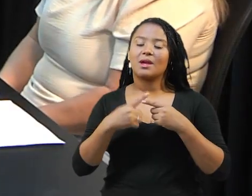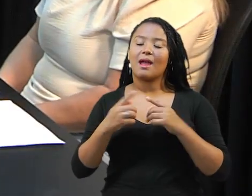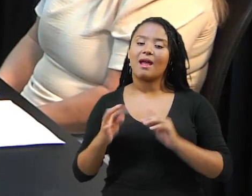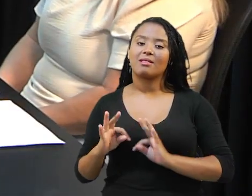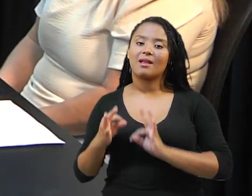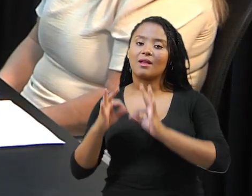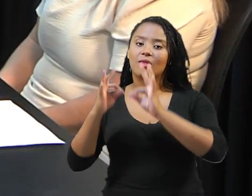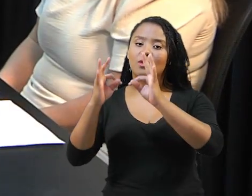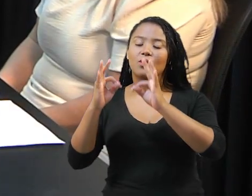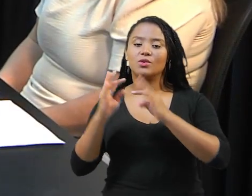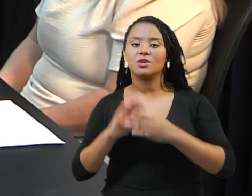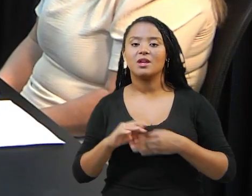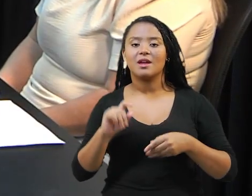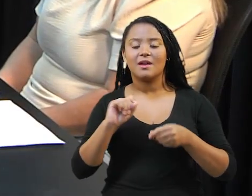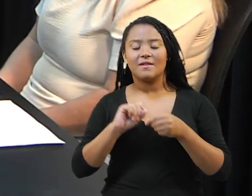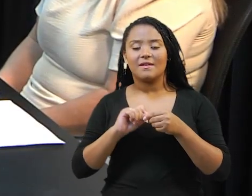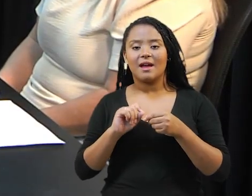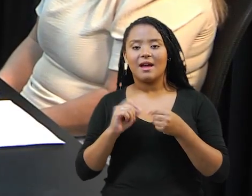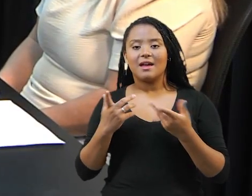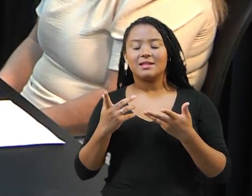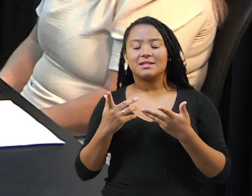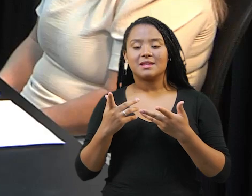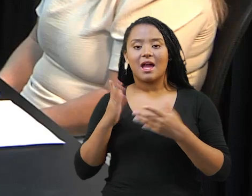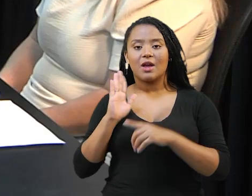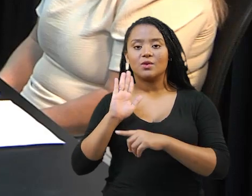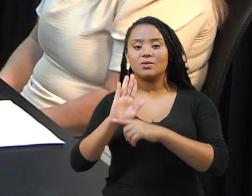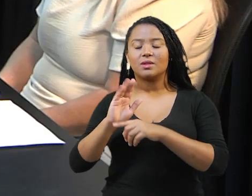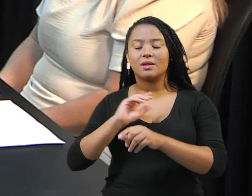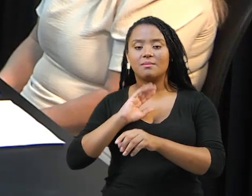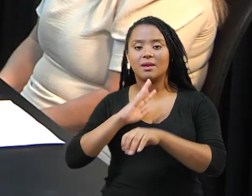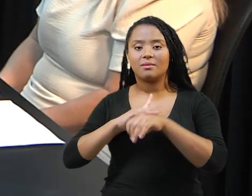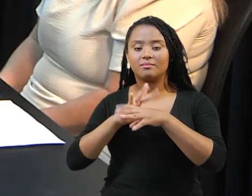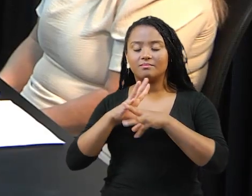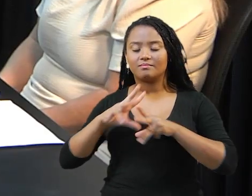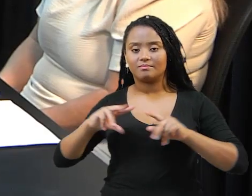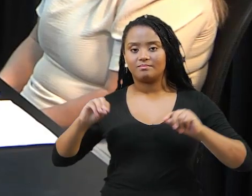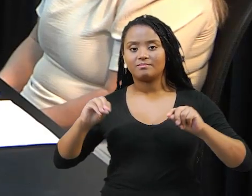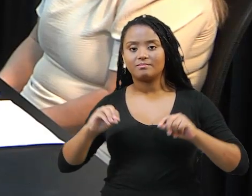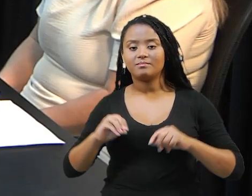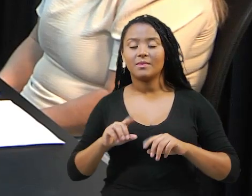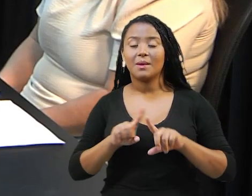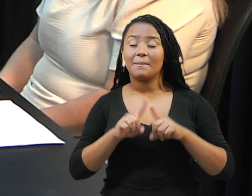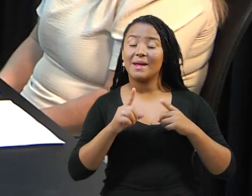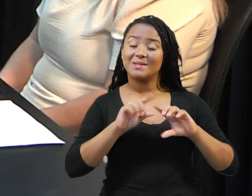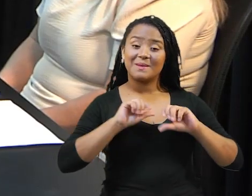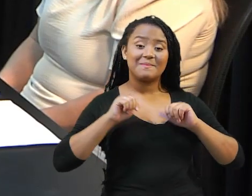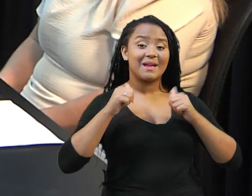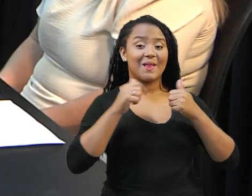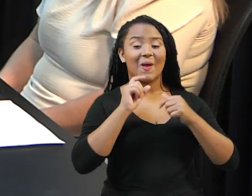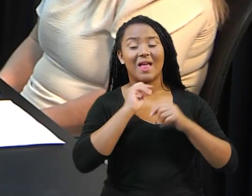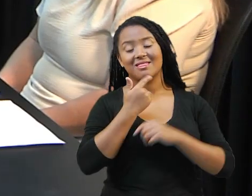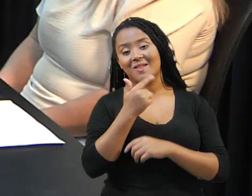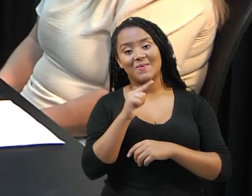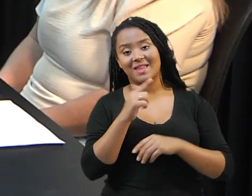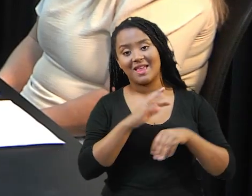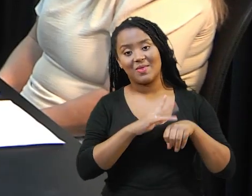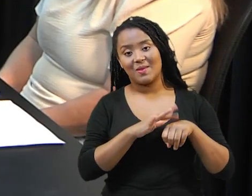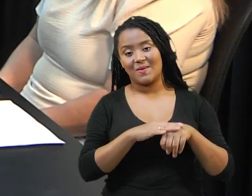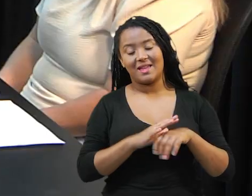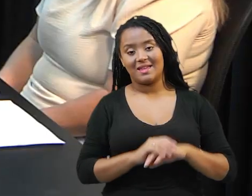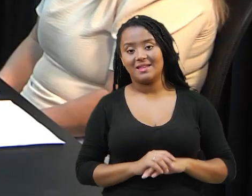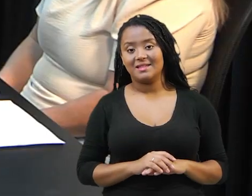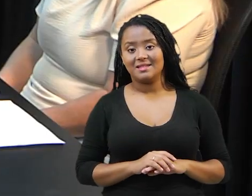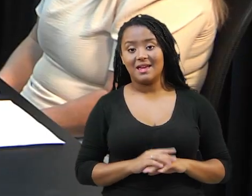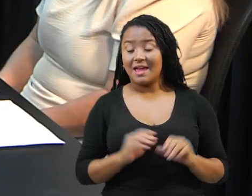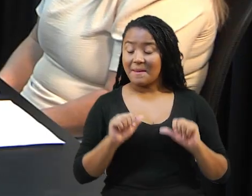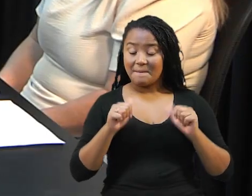iguala, né, as tecnologias, né? Ela é curável em qualquer lugar do mundo. Mas é melhor até não ter a doença, né? É o que eu sempre falo. Eu brinco quase